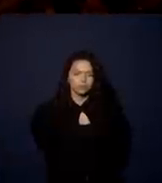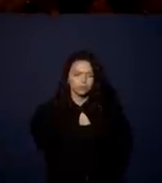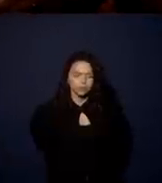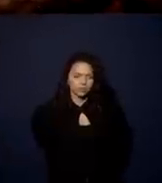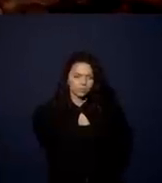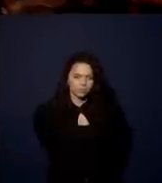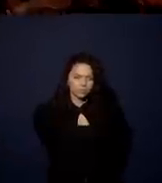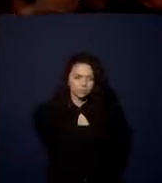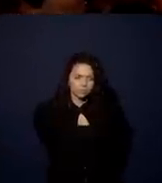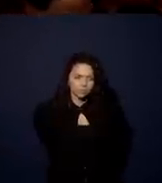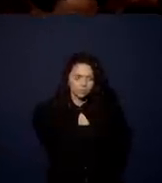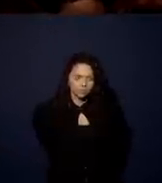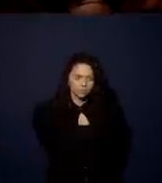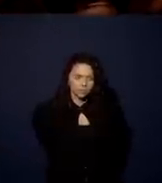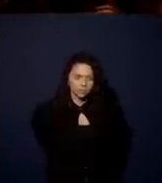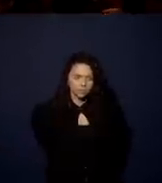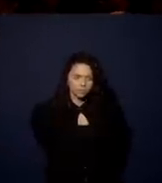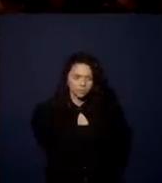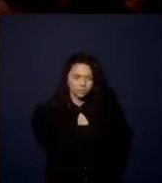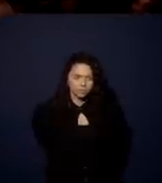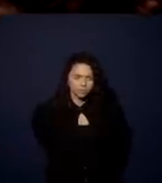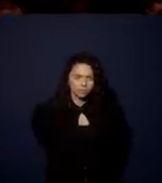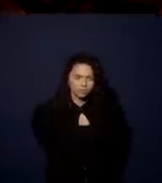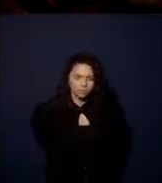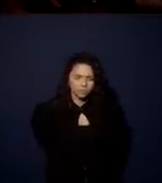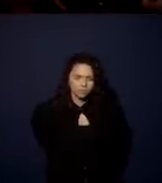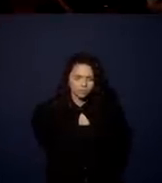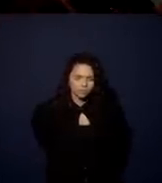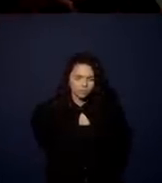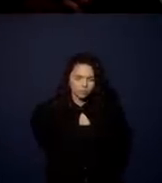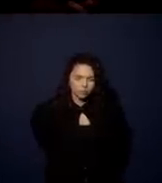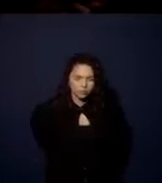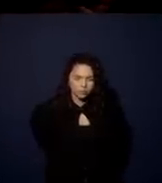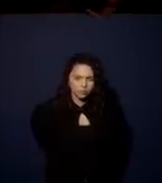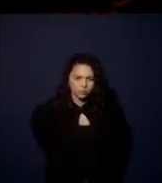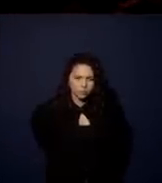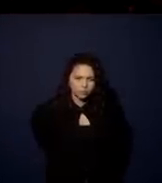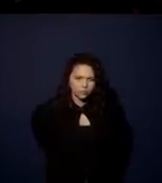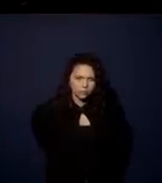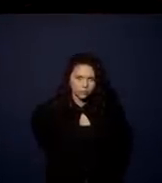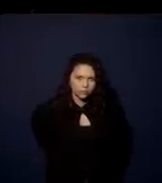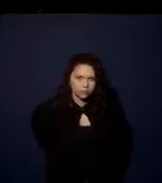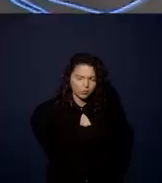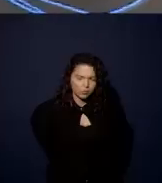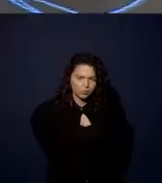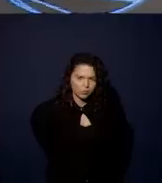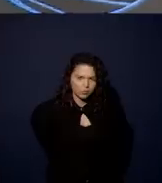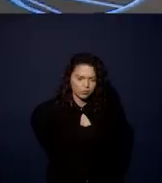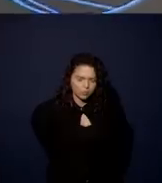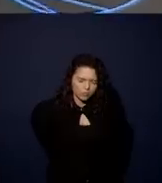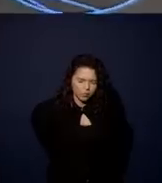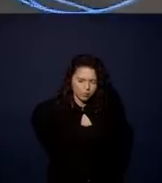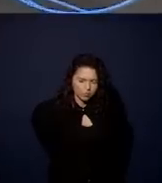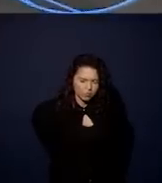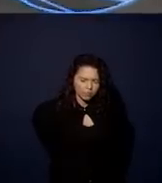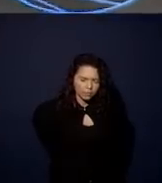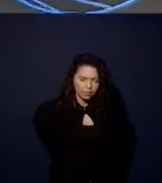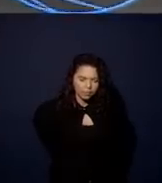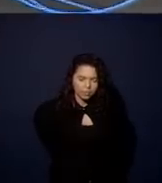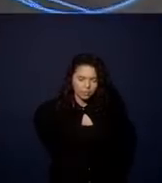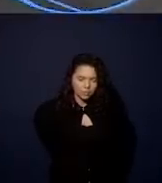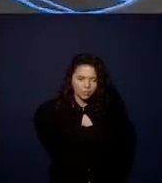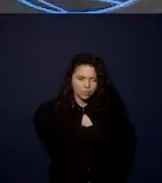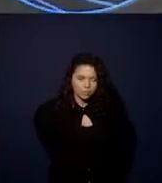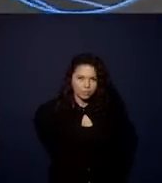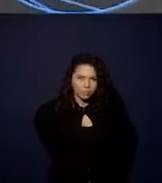bem-vindos de volta se o confers Brasil 2023 com mais uma rodada de muito conteúdo como eu antecipei